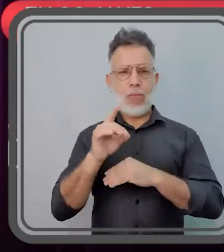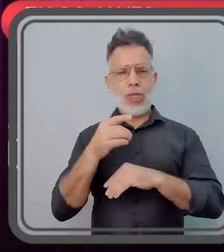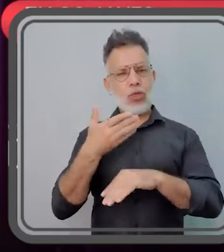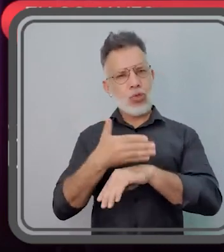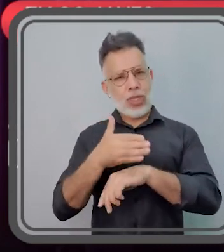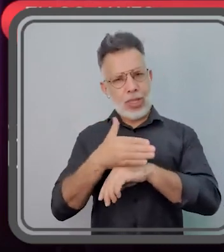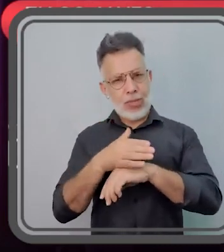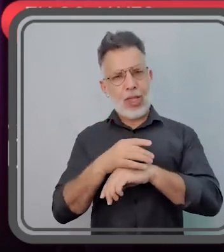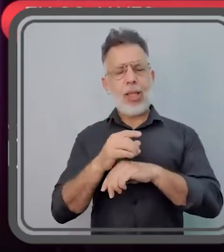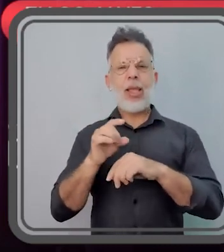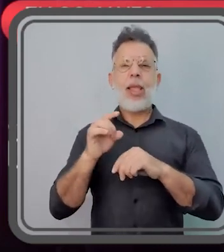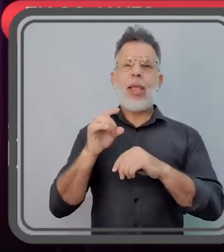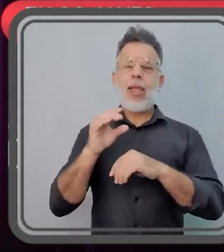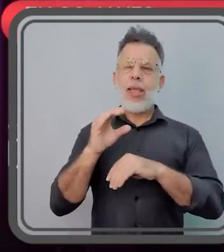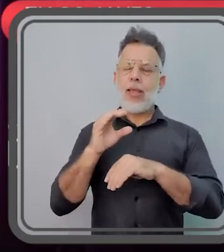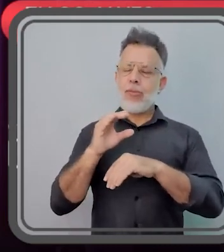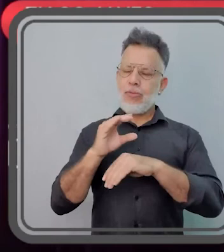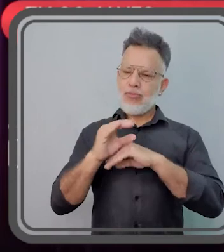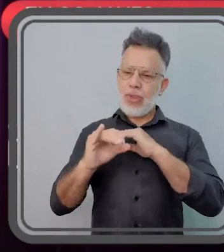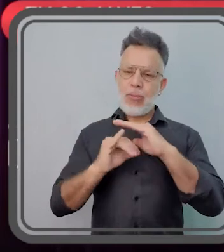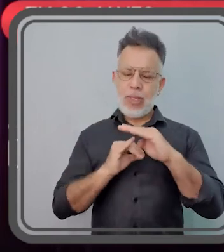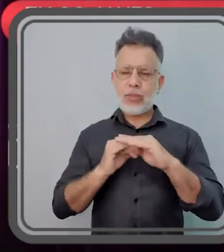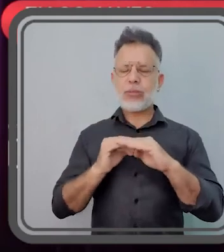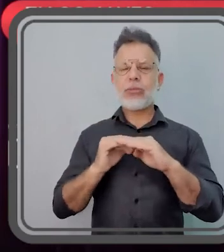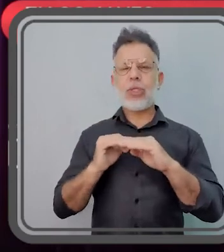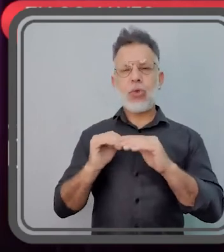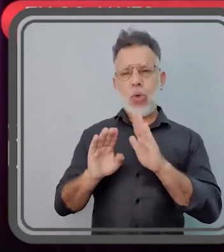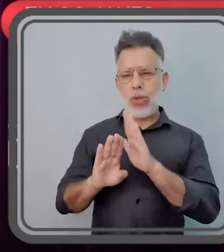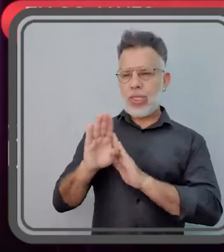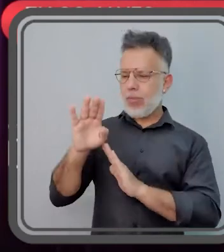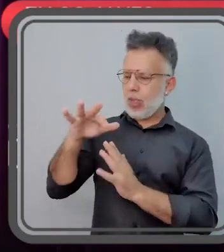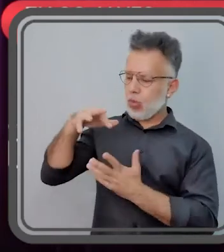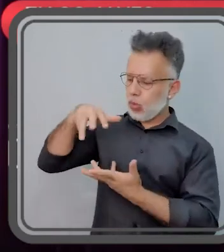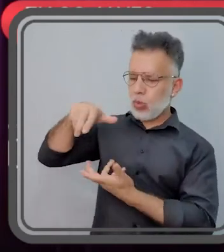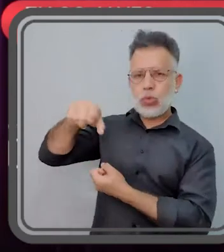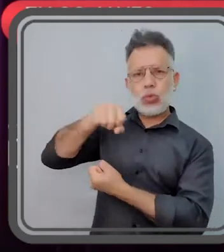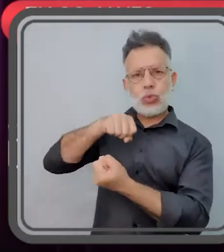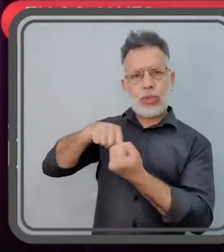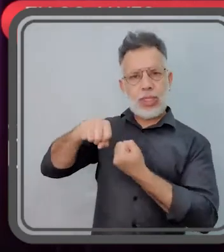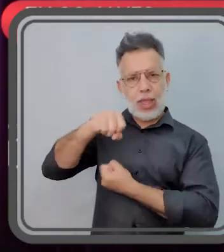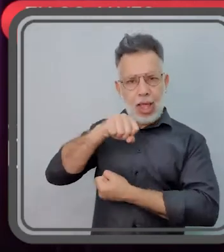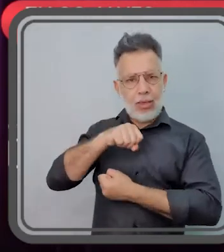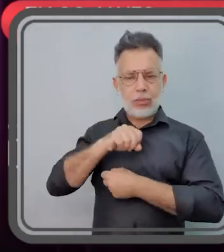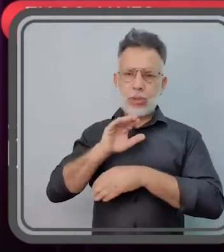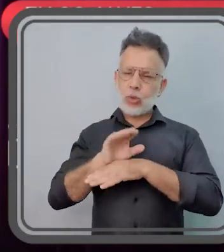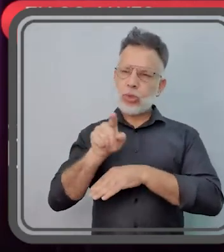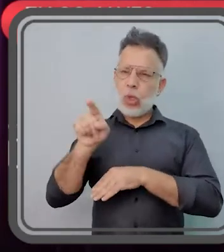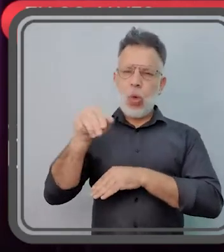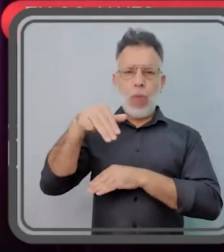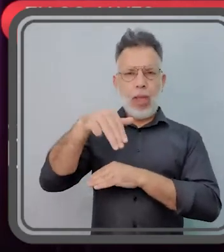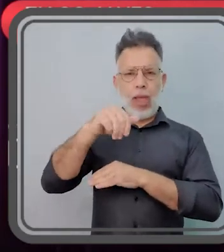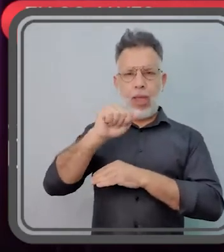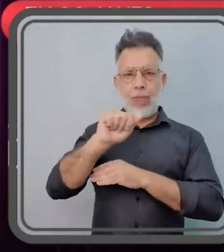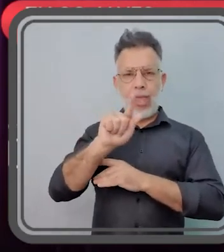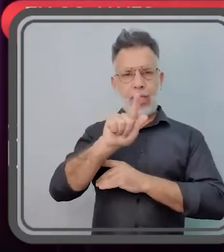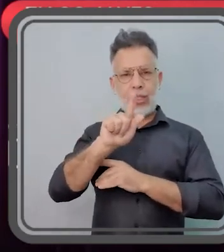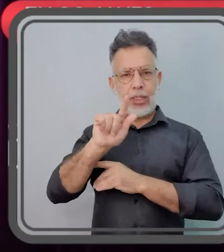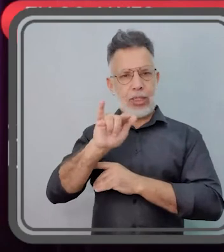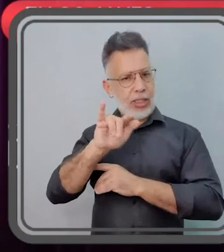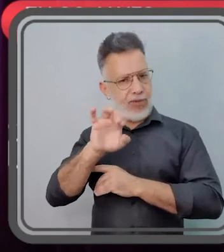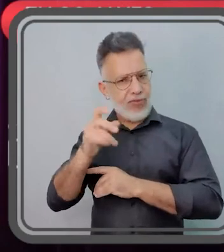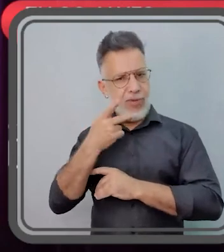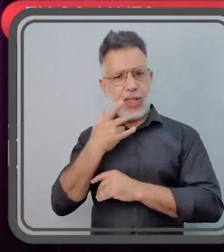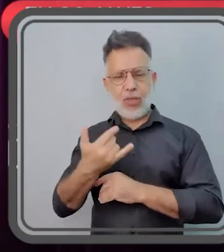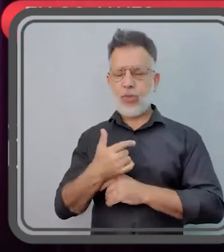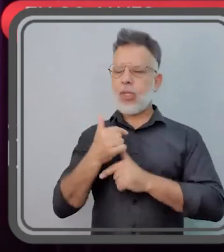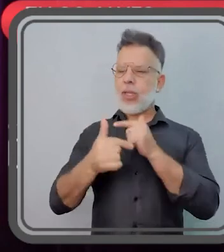investimento é um crescimento sustentável e ajudar, como o Maggie também falou, que a gente também trabalha